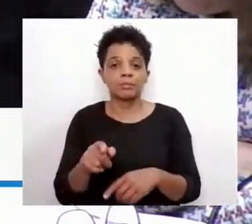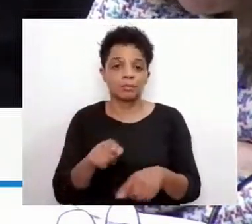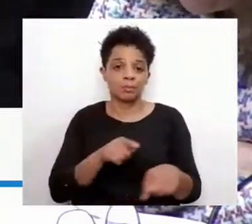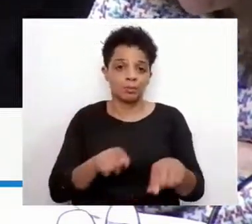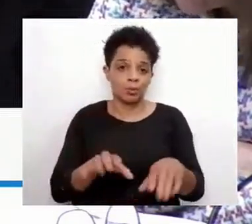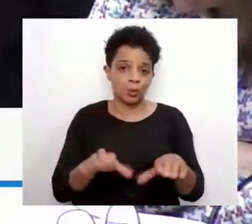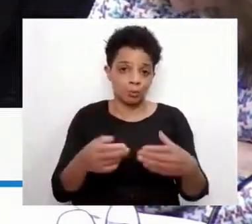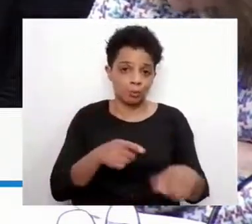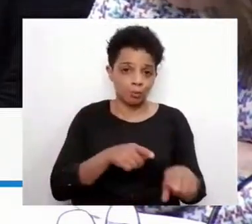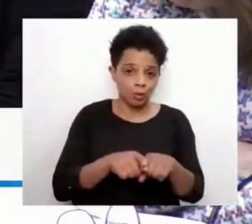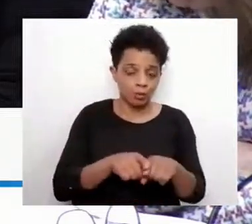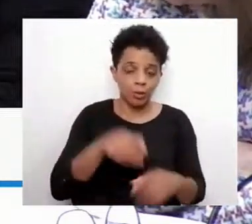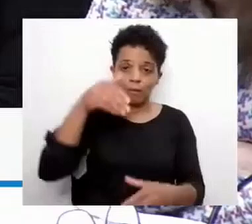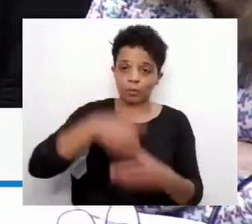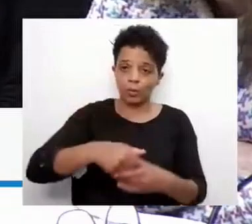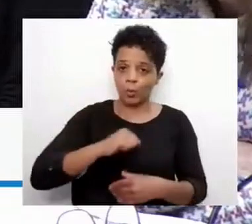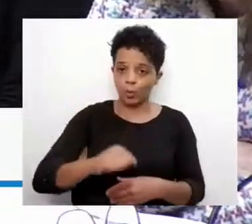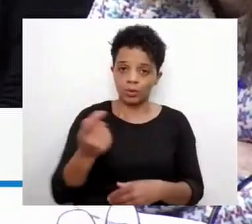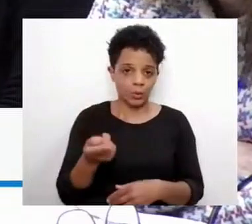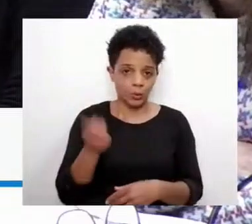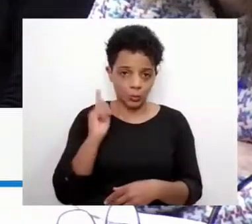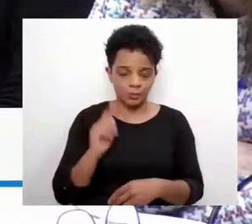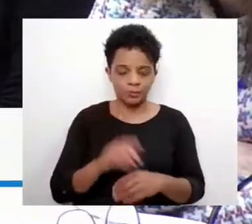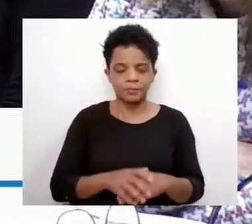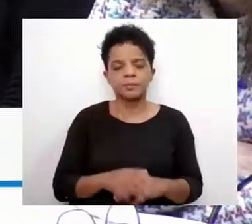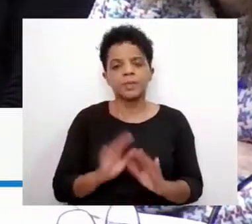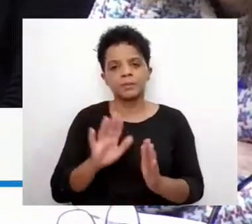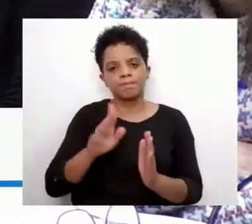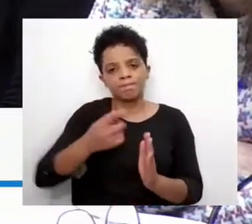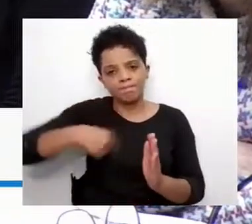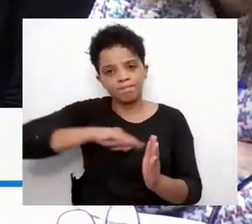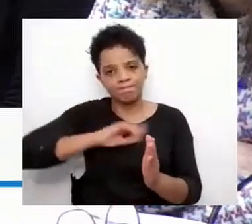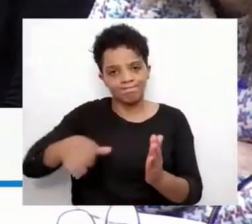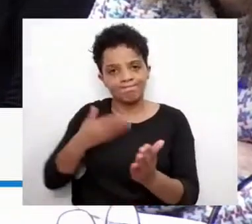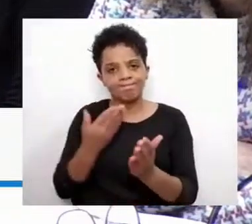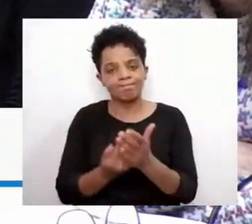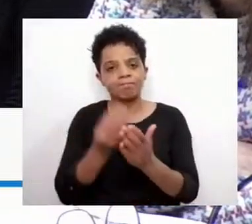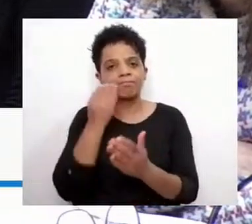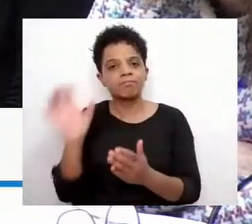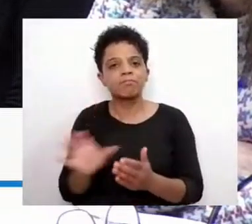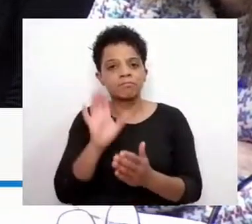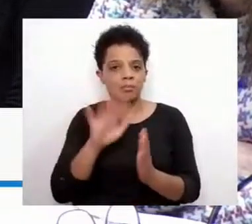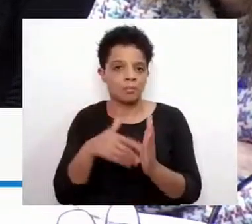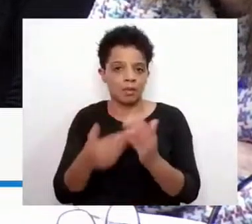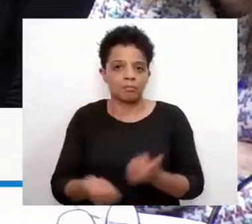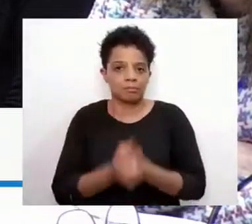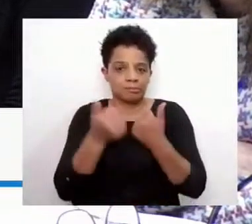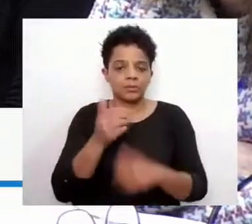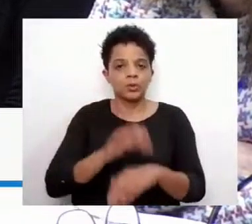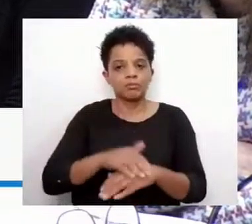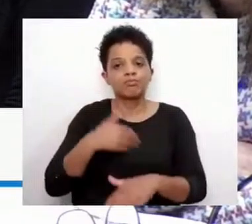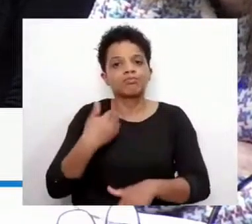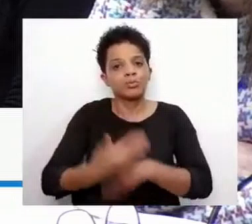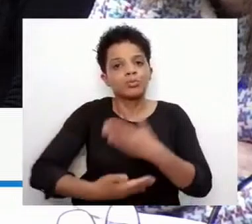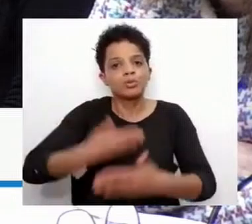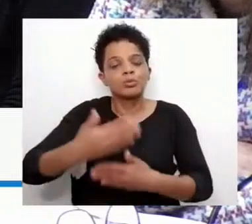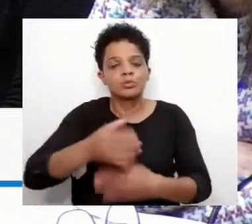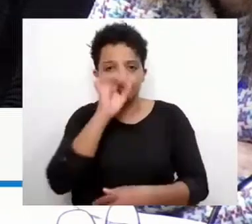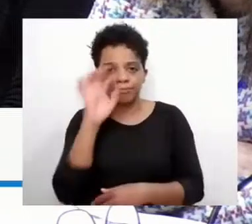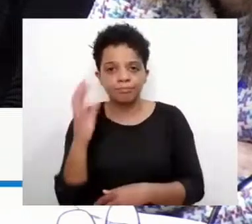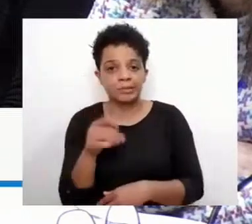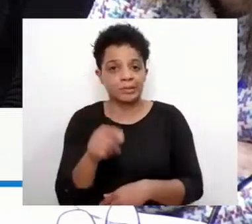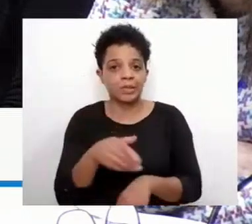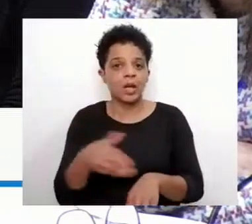não votou contra, mas também propusemos melhorar o desenho urbano do plano para, como continuidade ecológica, e nessa